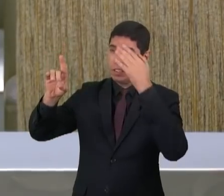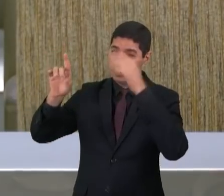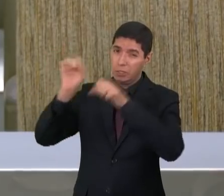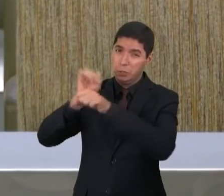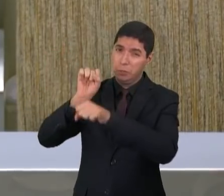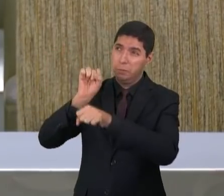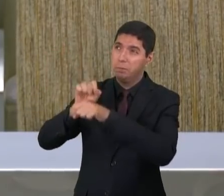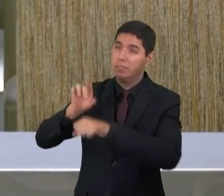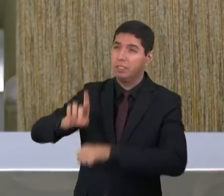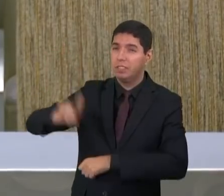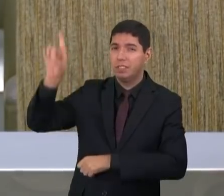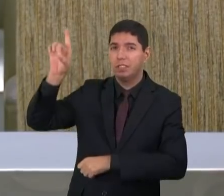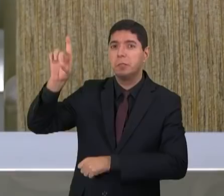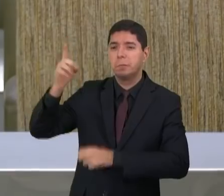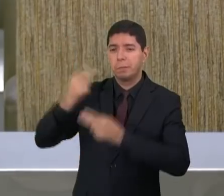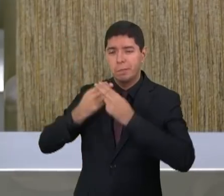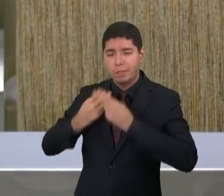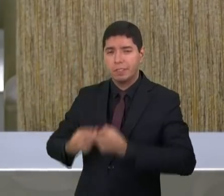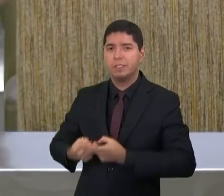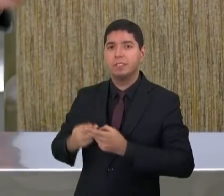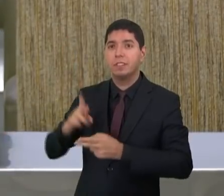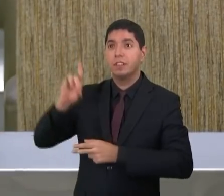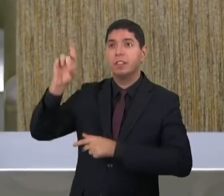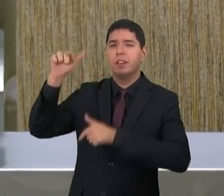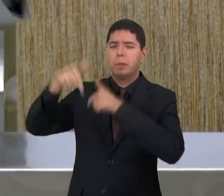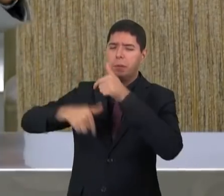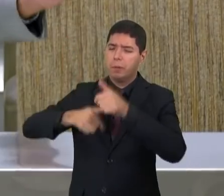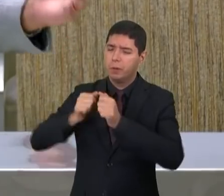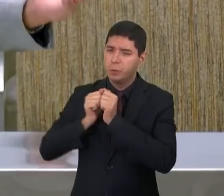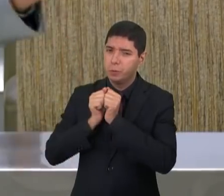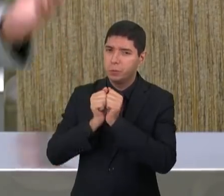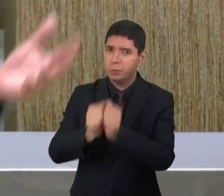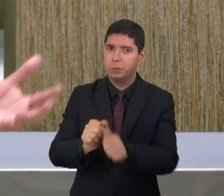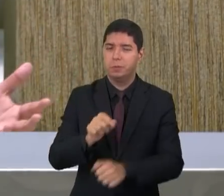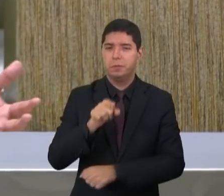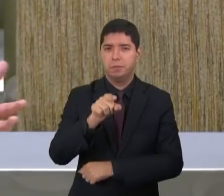espera em mim, porque eu estou contigo.